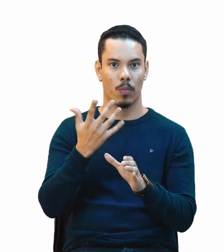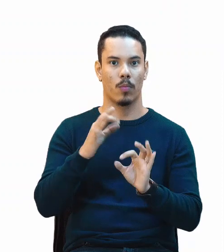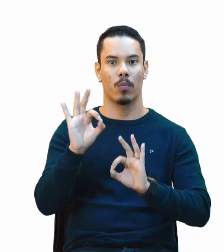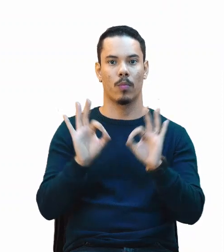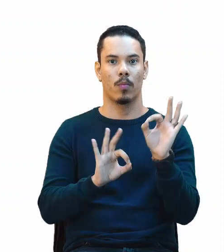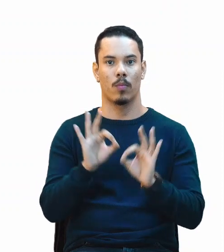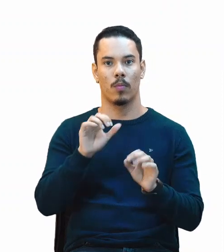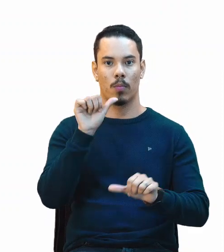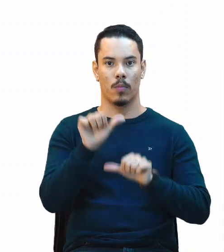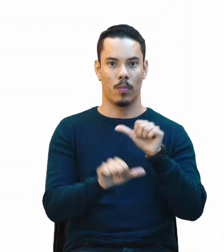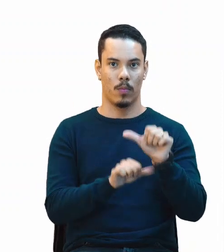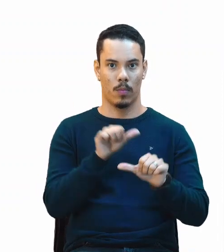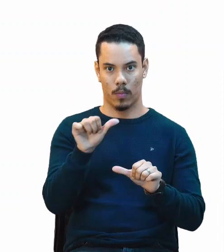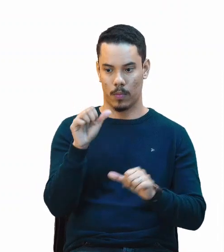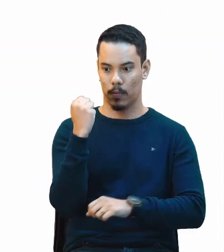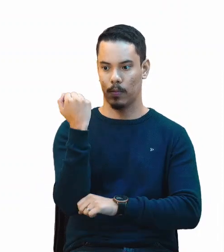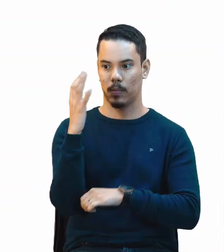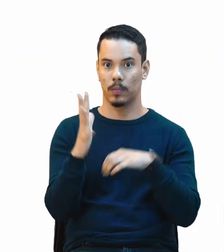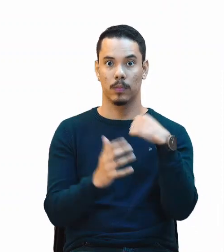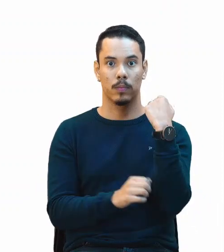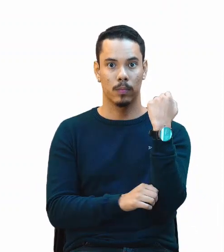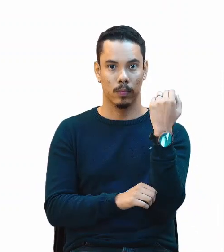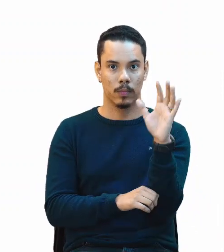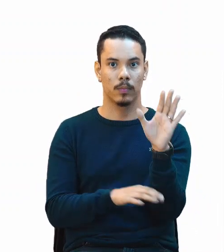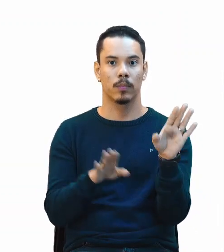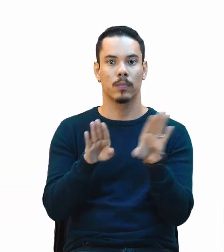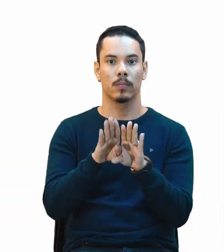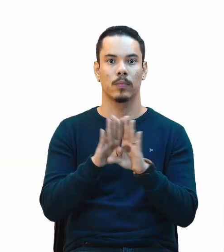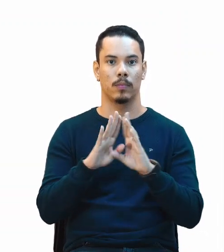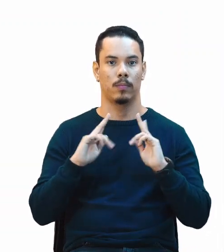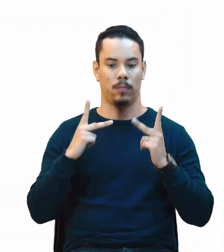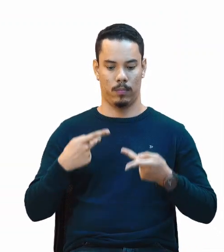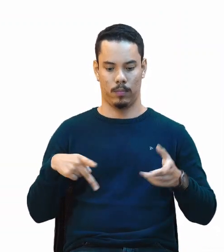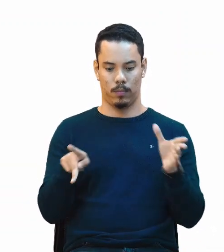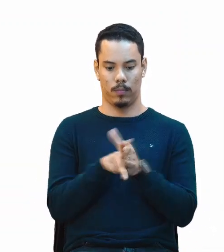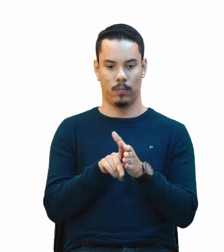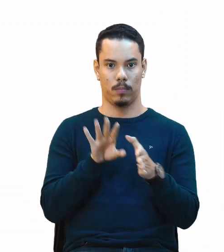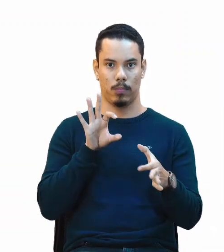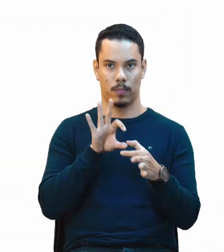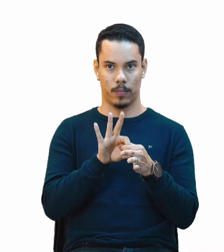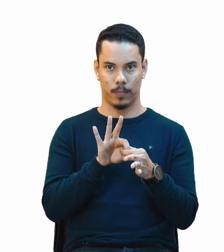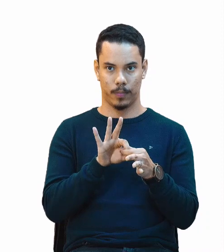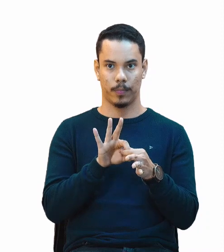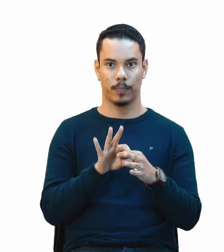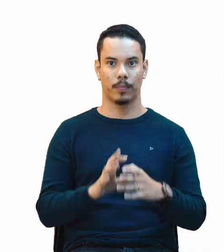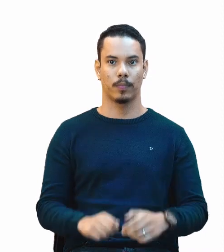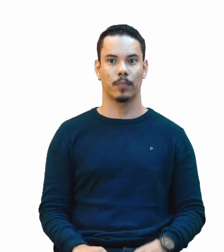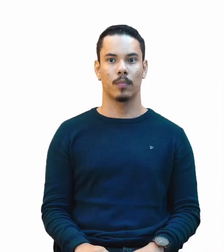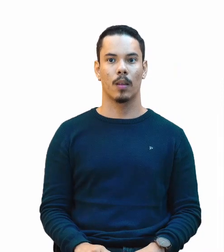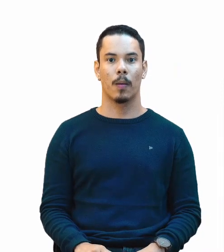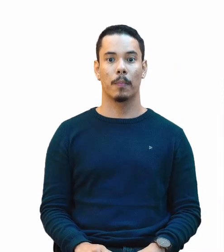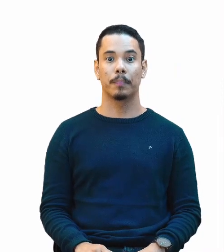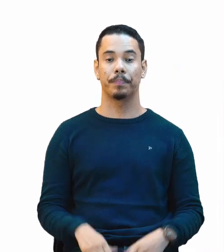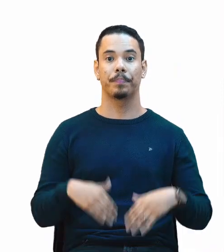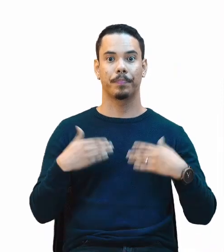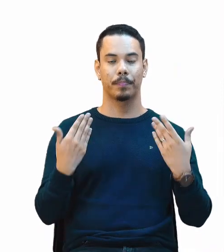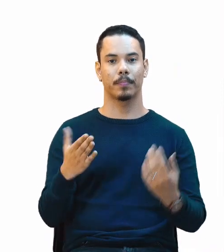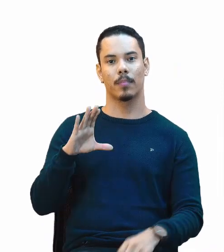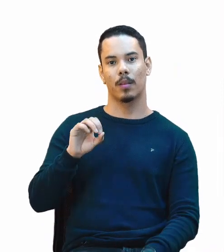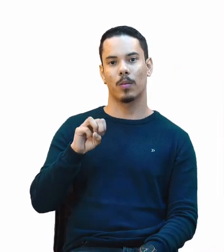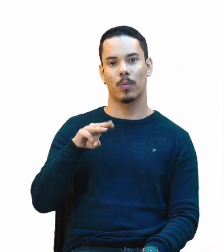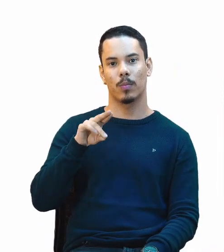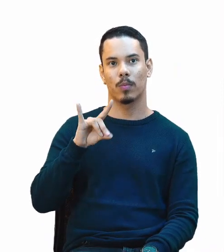da natureza, da qual os seres humanos fazem parte. A cosmologia busca o